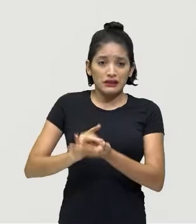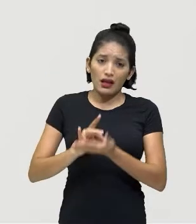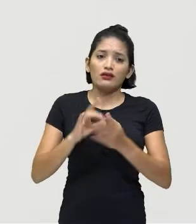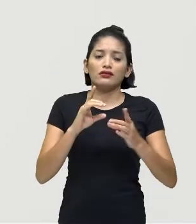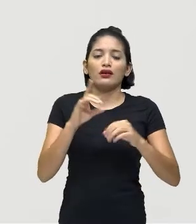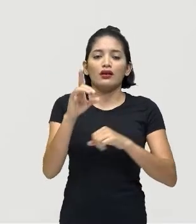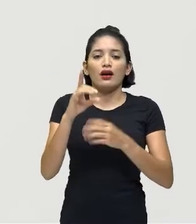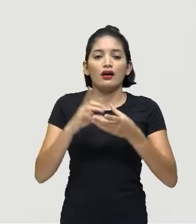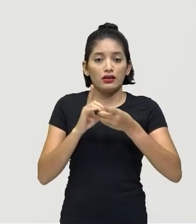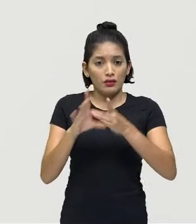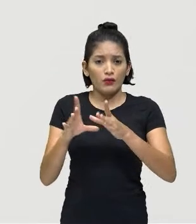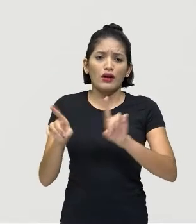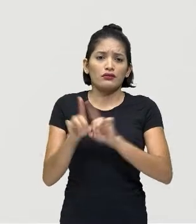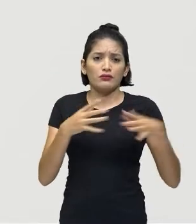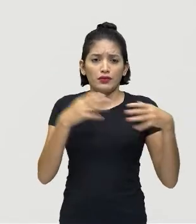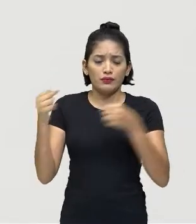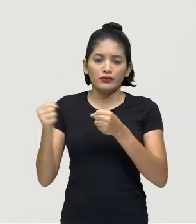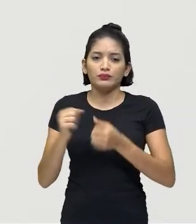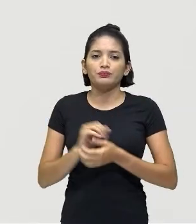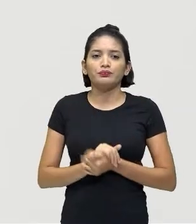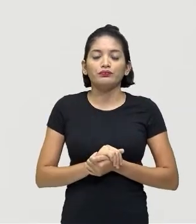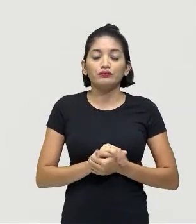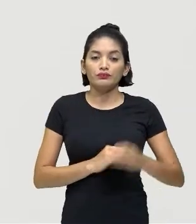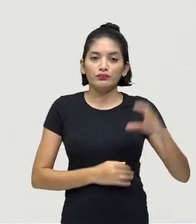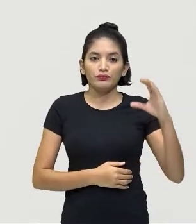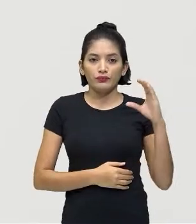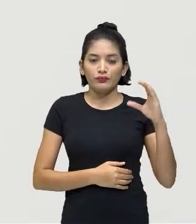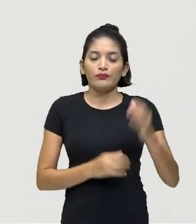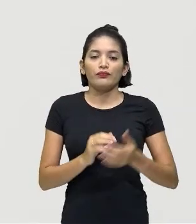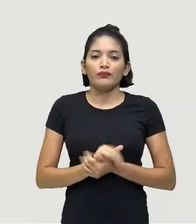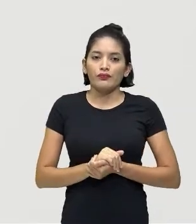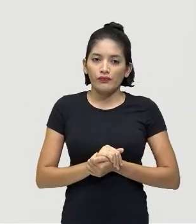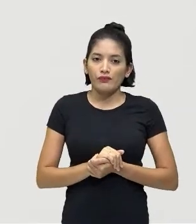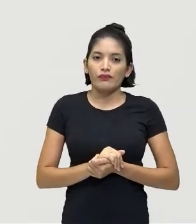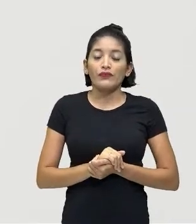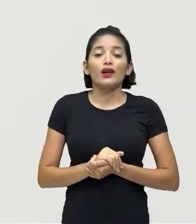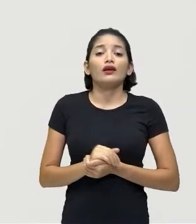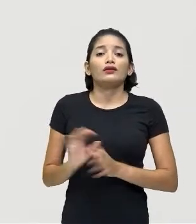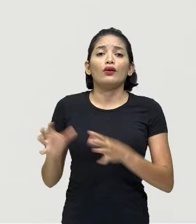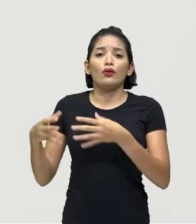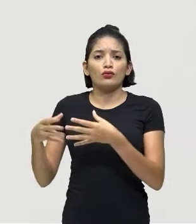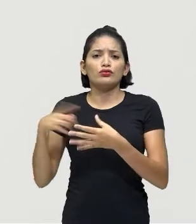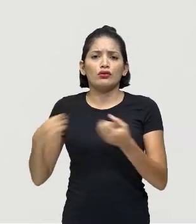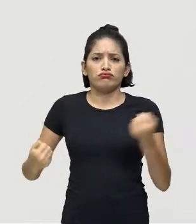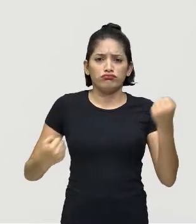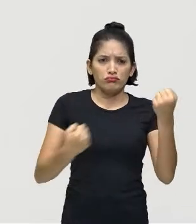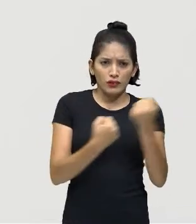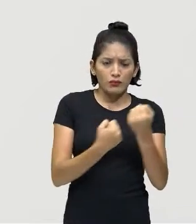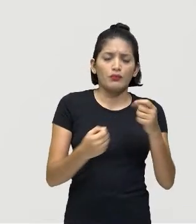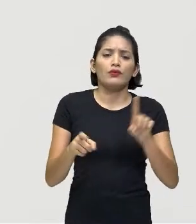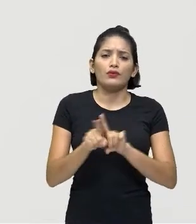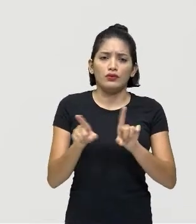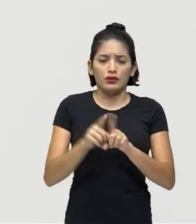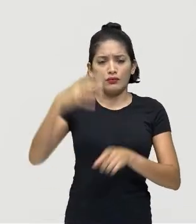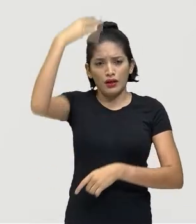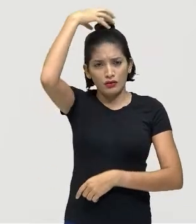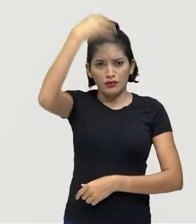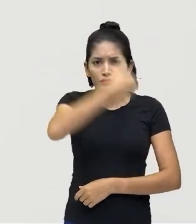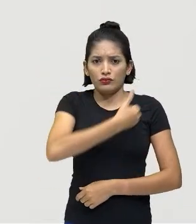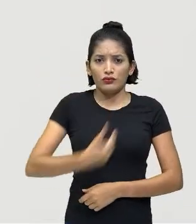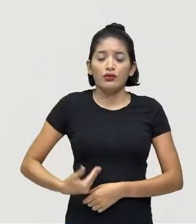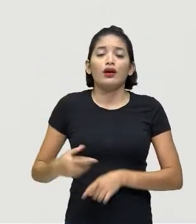Rússia recém-industrializada. Letra C. A nobreza russa tinha amplo apoio da monarquia e